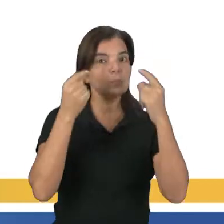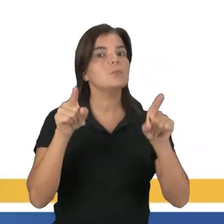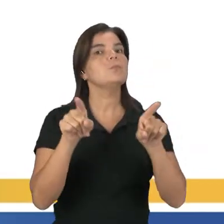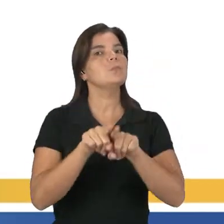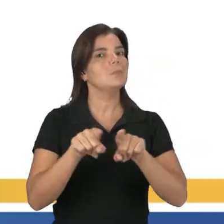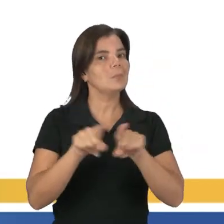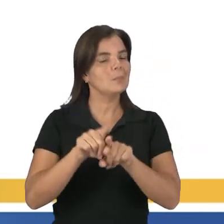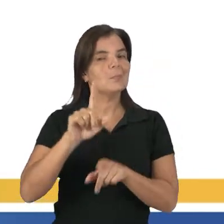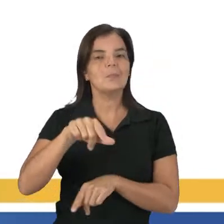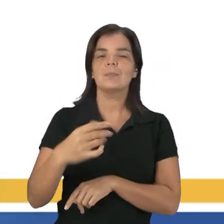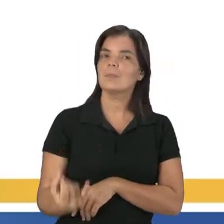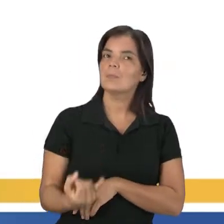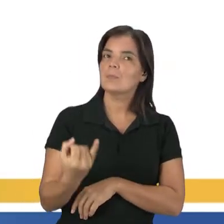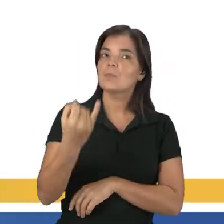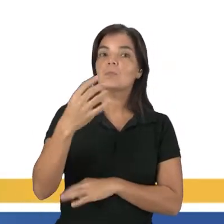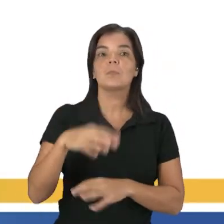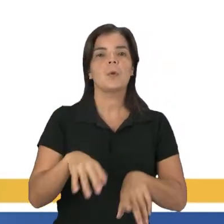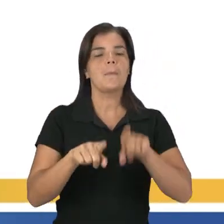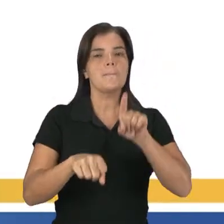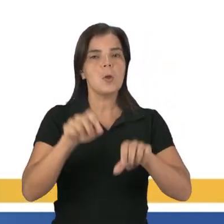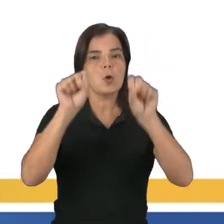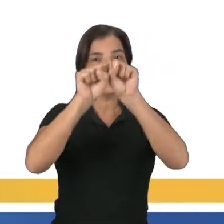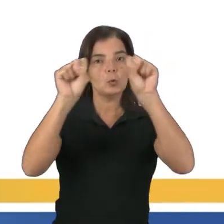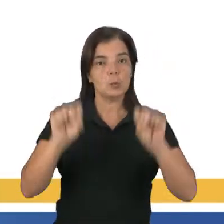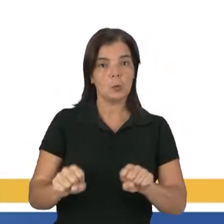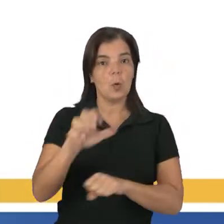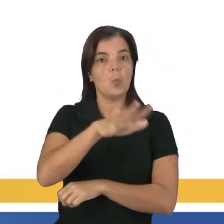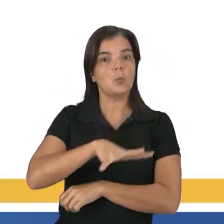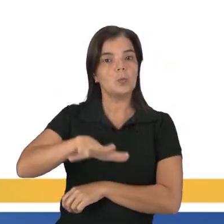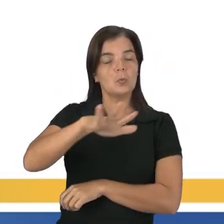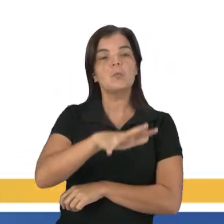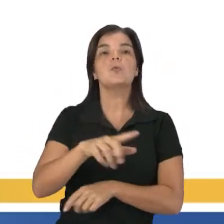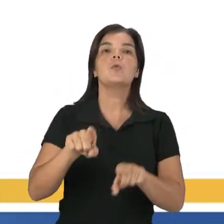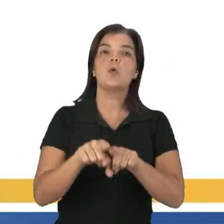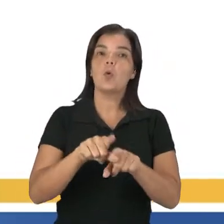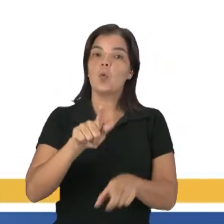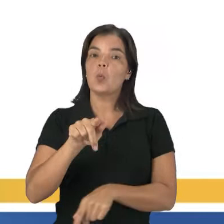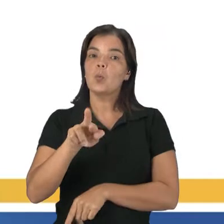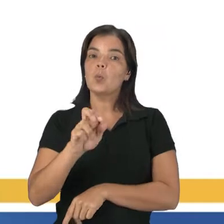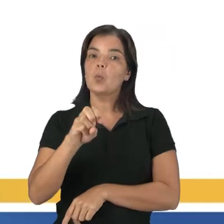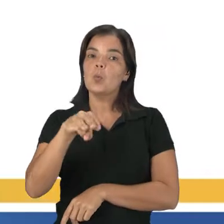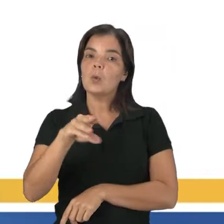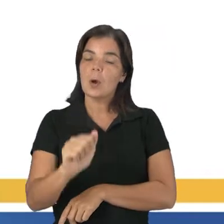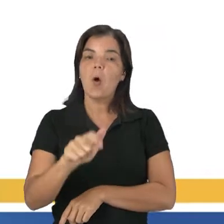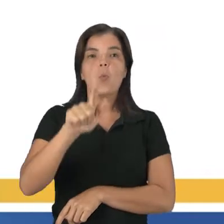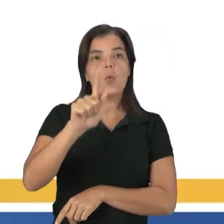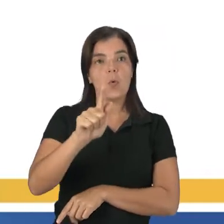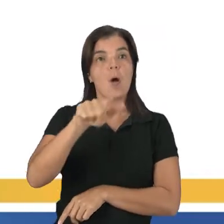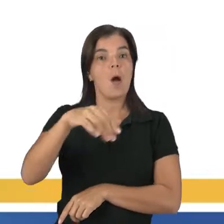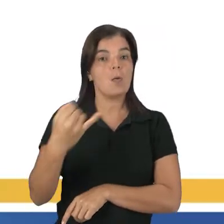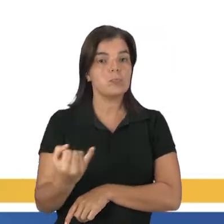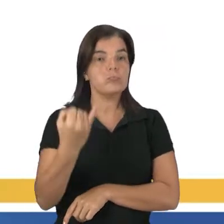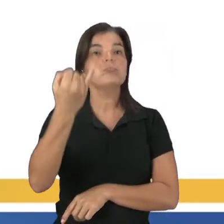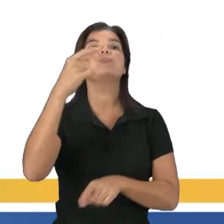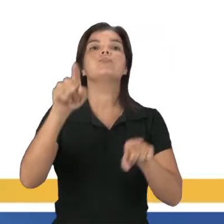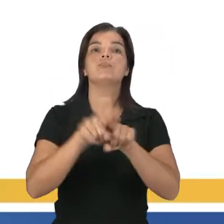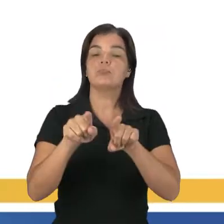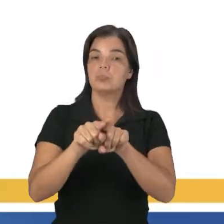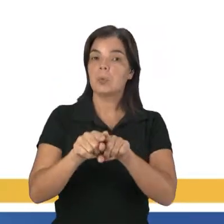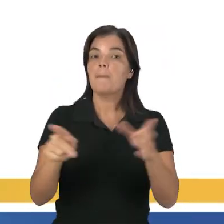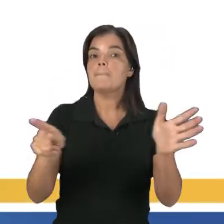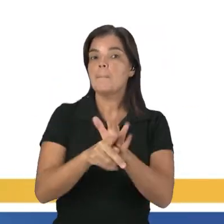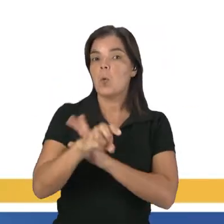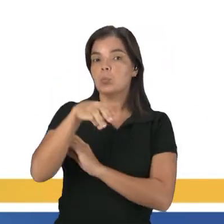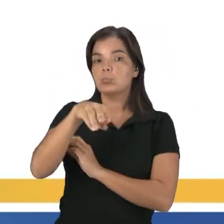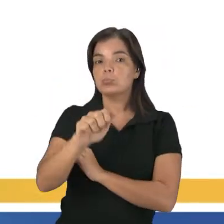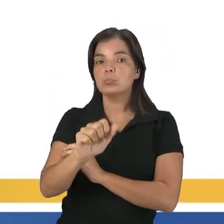que é muito importante que, pelo sistema internacional, o grama é a principal unidade de medida de